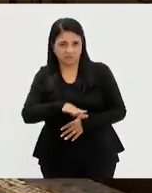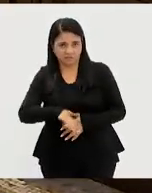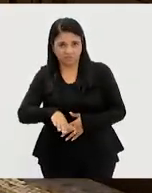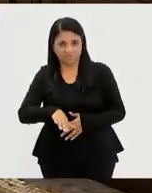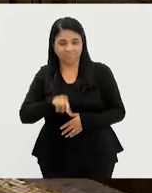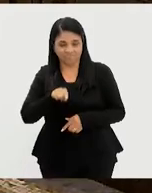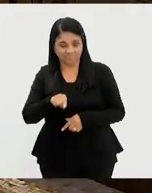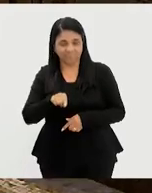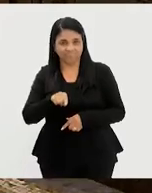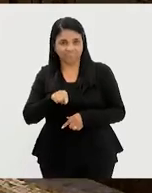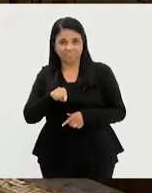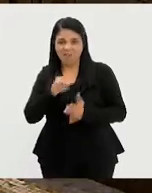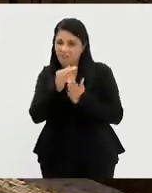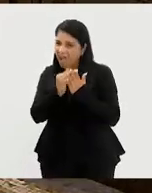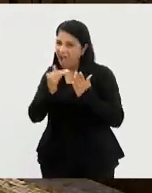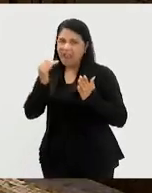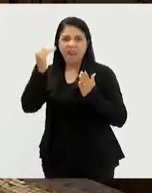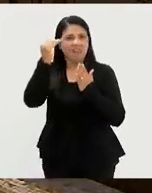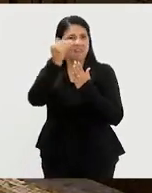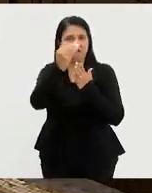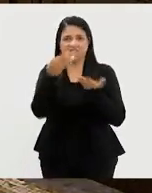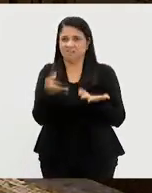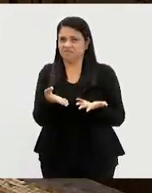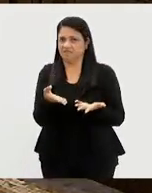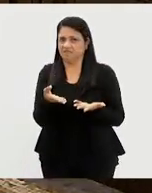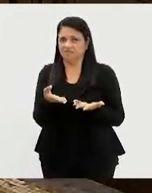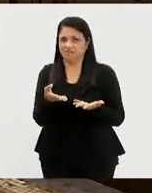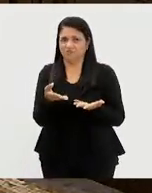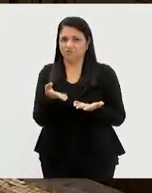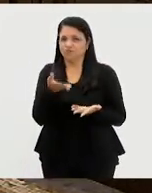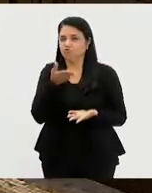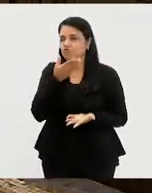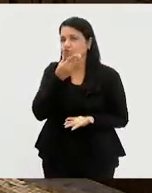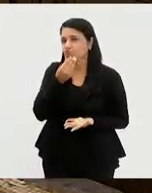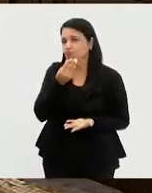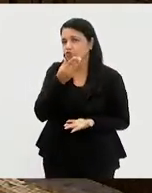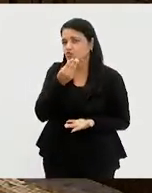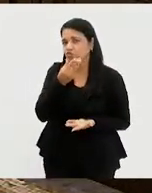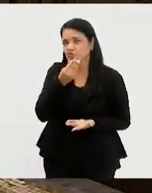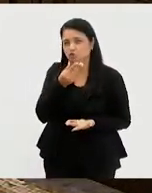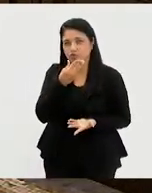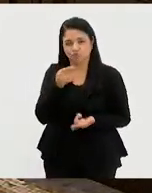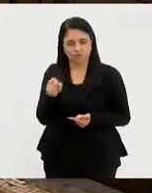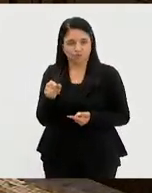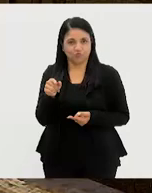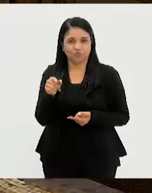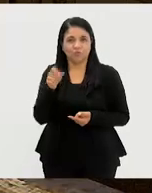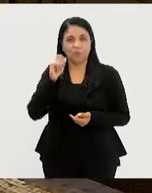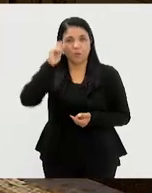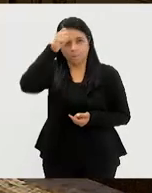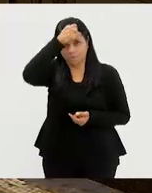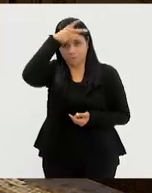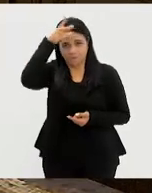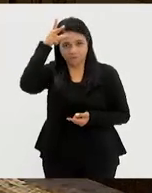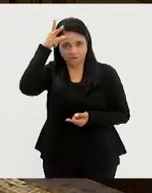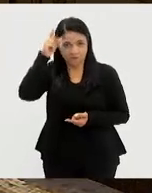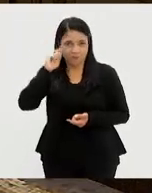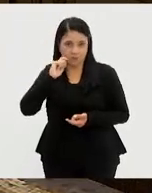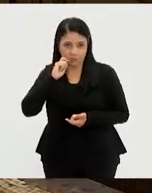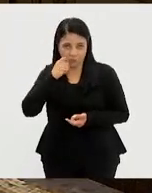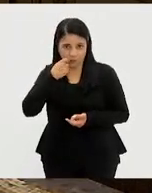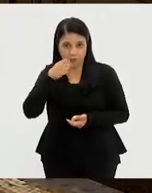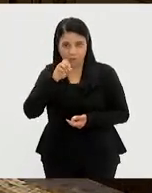Tá certo Deputado PB que os meninos do prefeito Eduardo paz gostam de sentar na madeira no